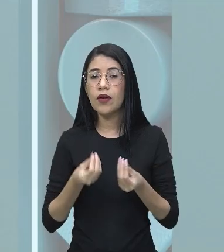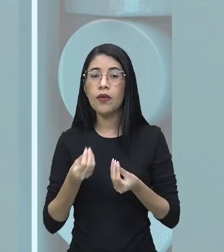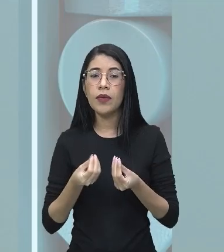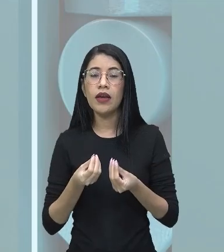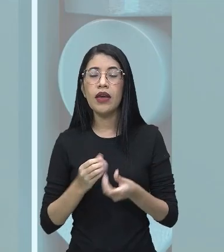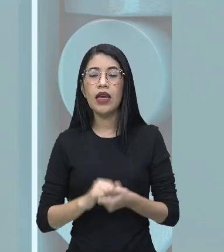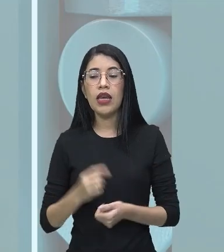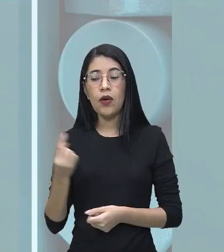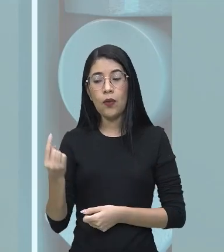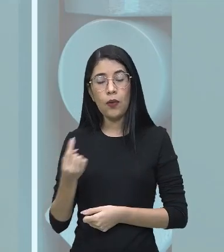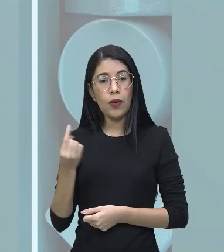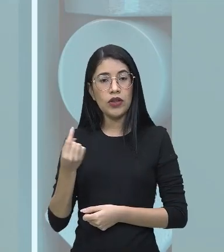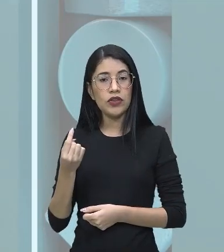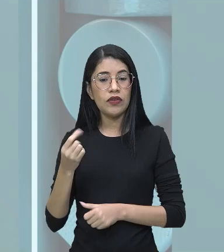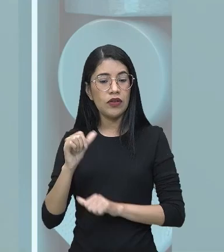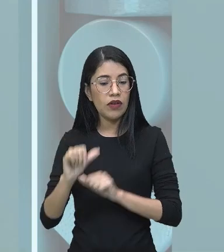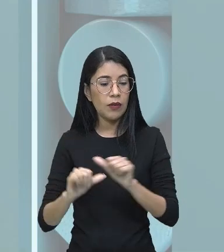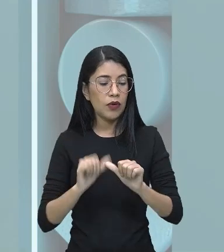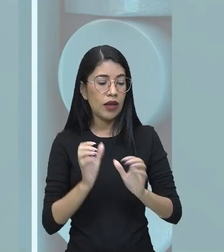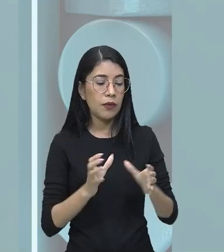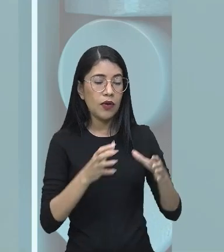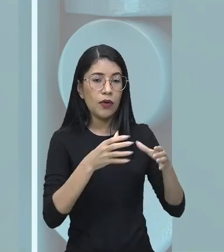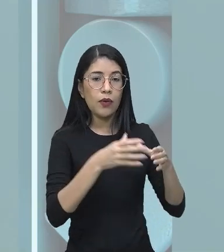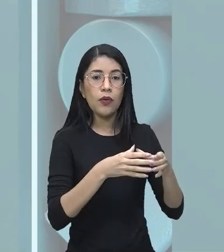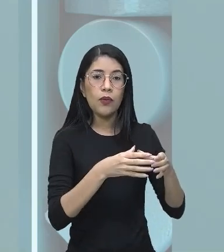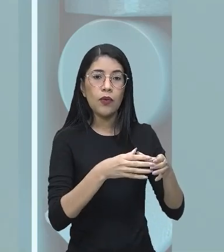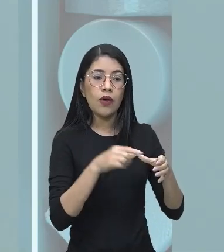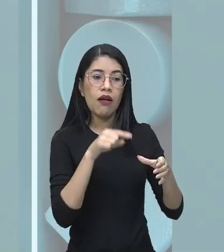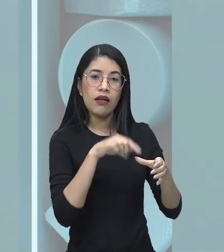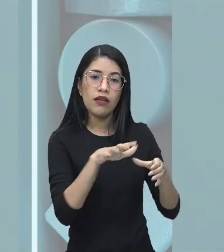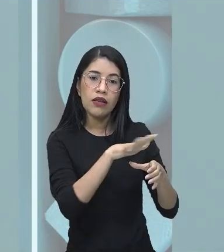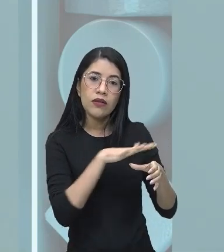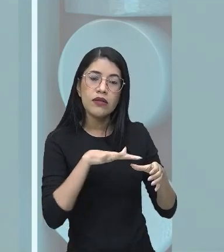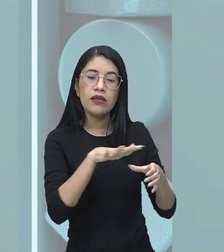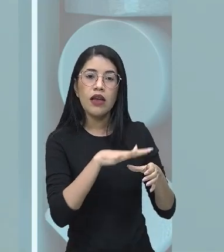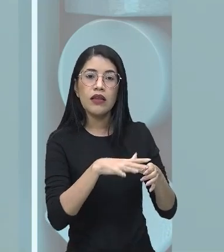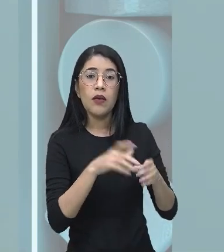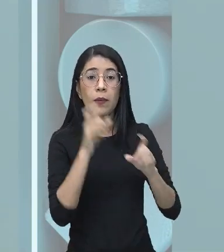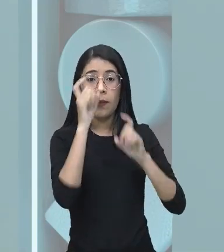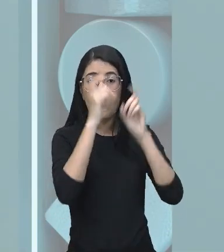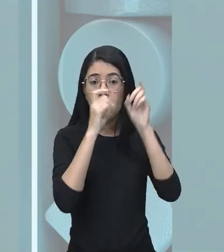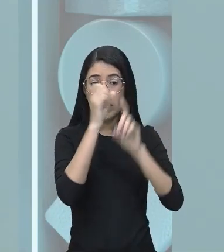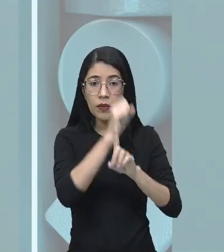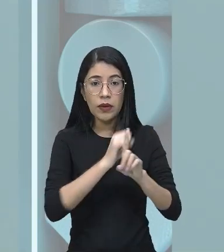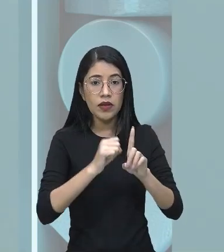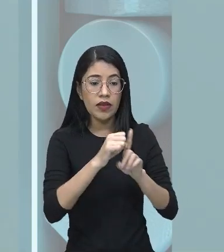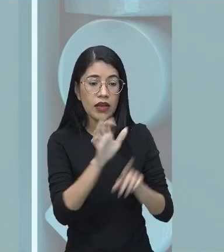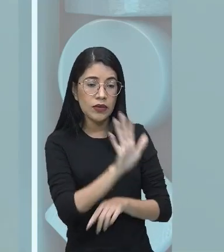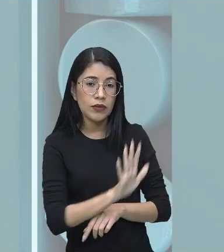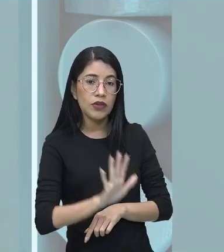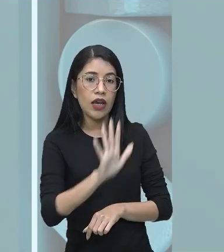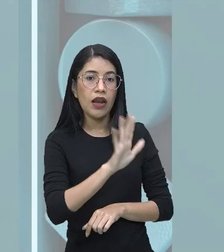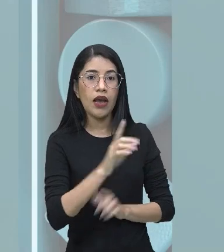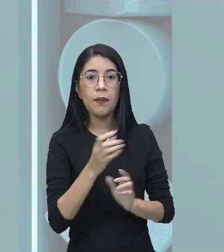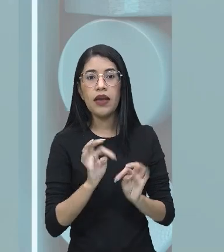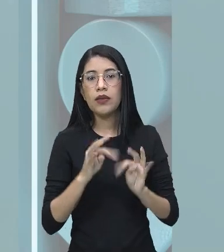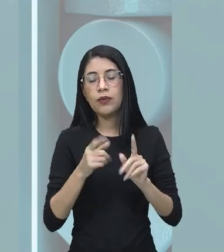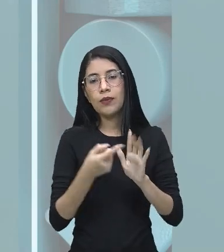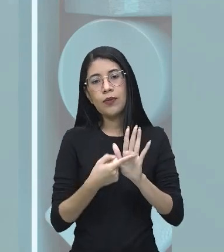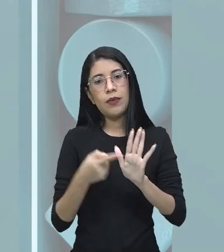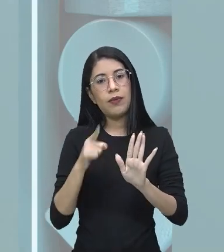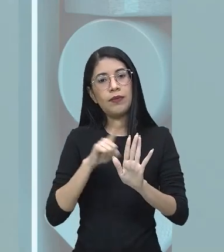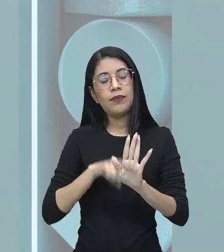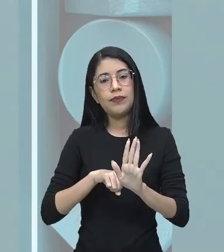do individualismo e passa para o coletivo. São preocupações sociais. E é tudo metafórico, tá,